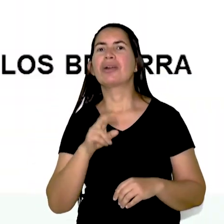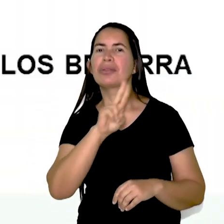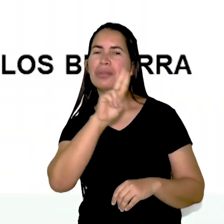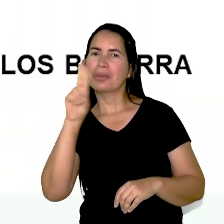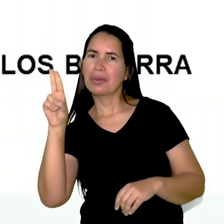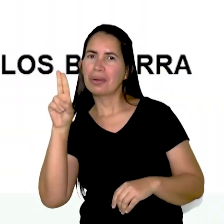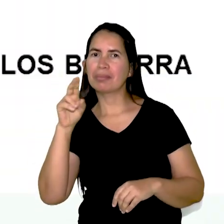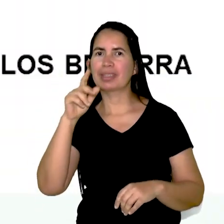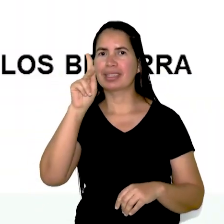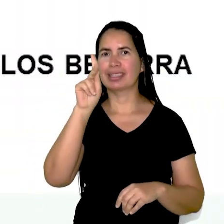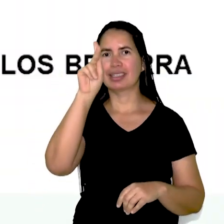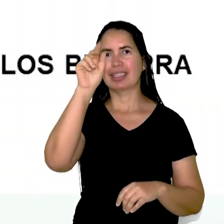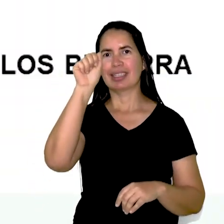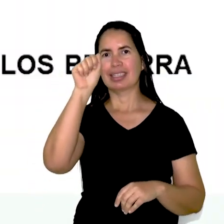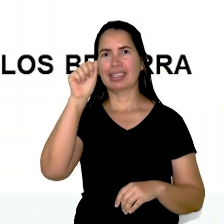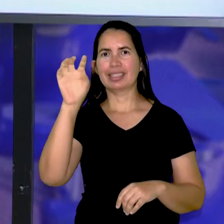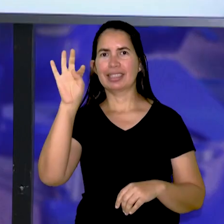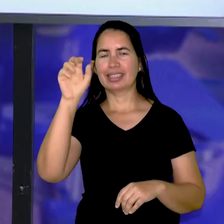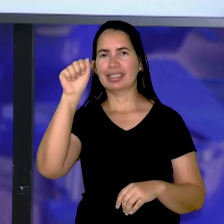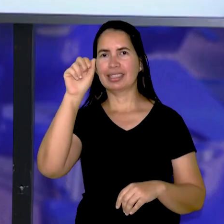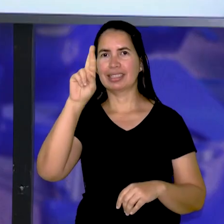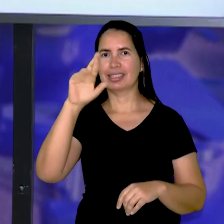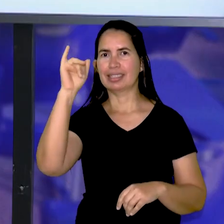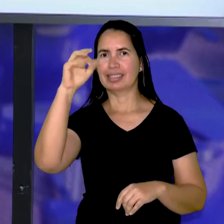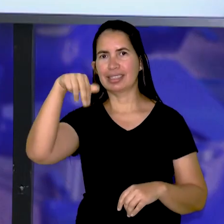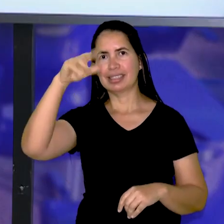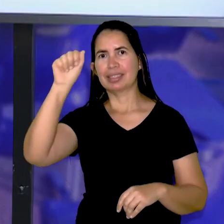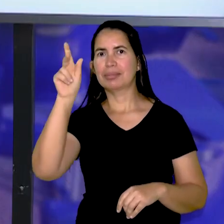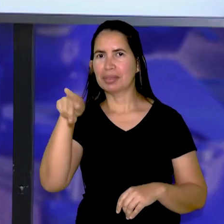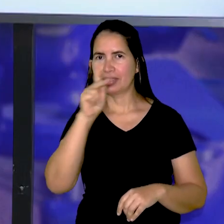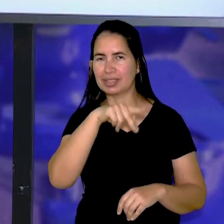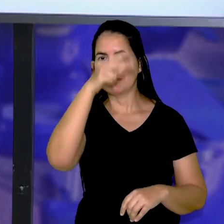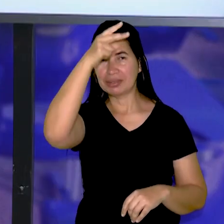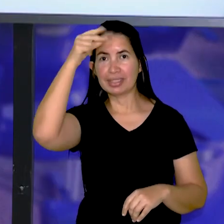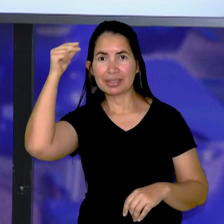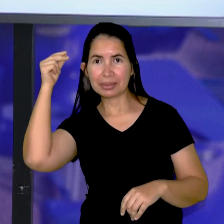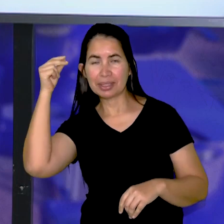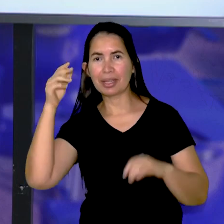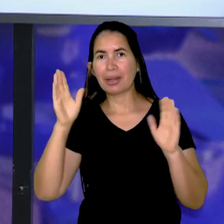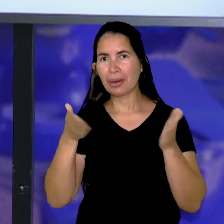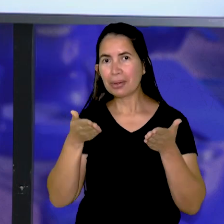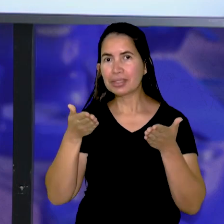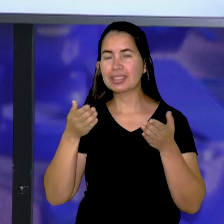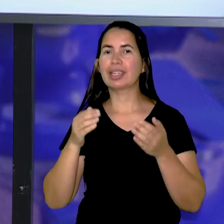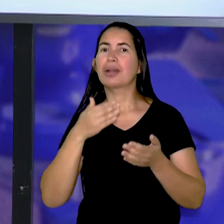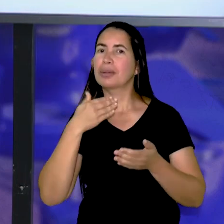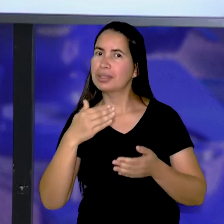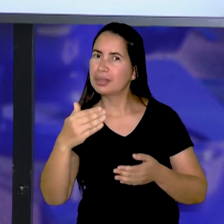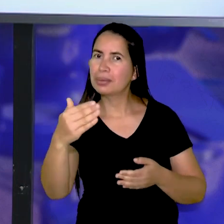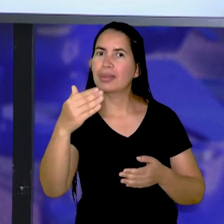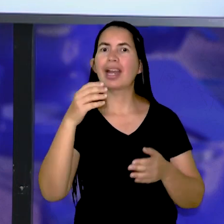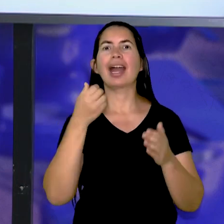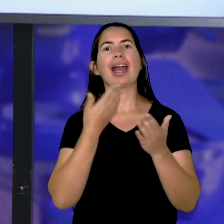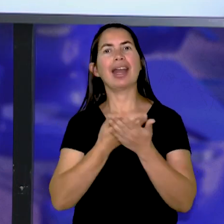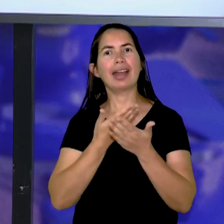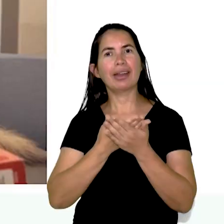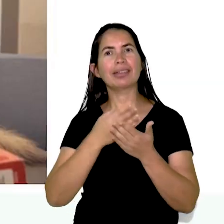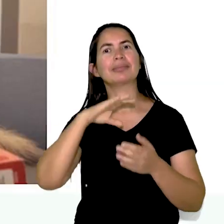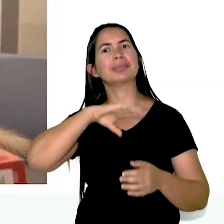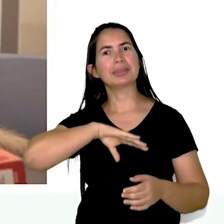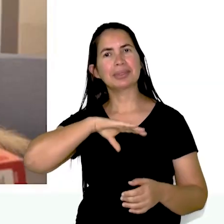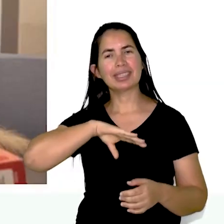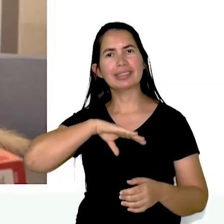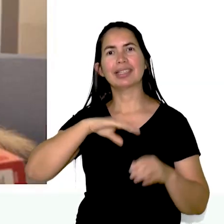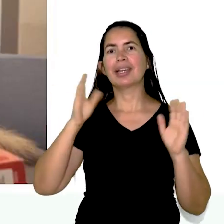Catarina, como vocês já sabem, sou professora da Rede Municipal de Ensino e hoje venho com vocês dar continuidade à nossa aula de língua